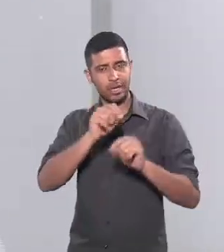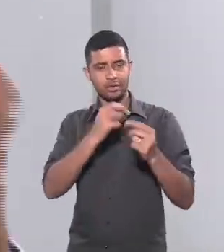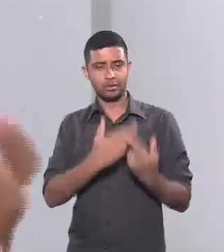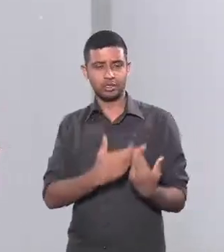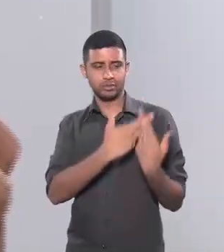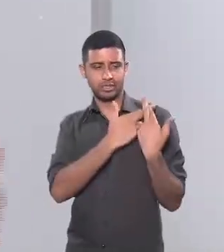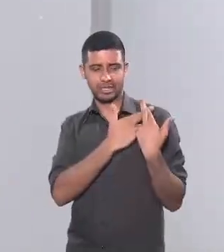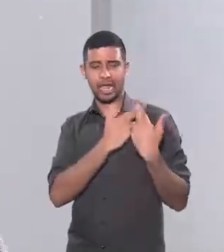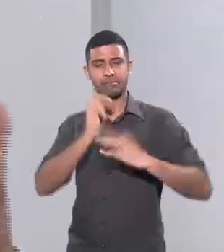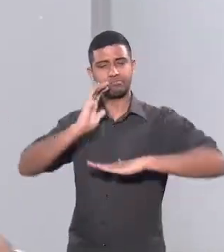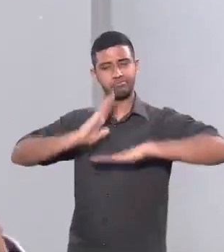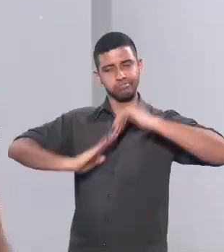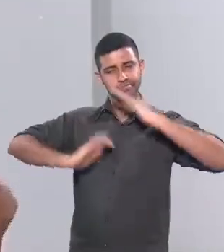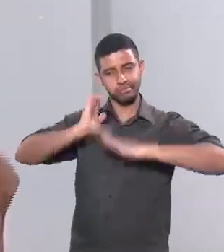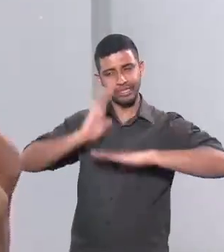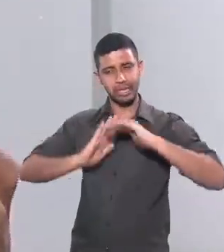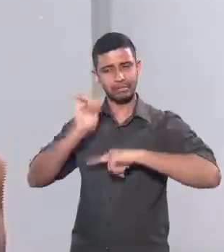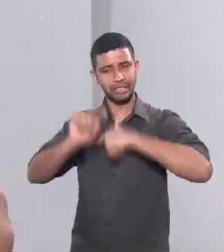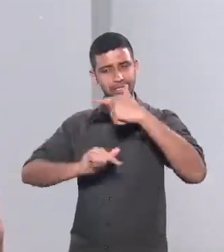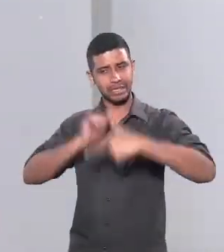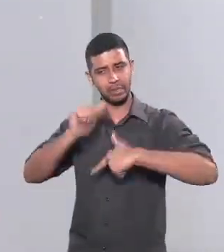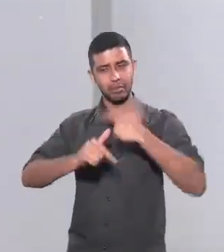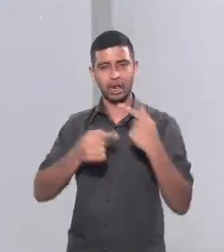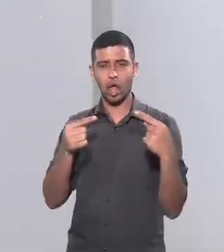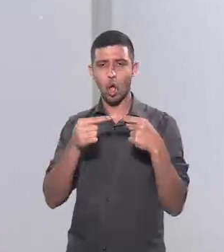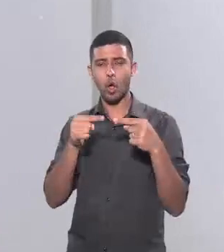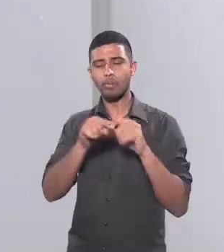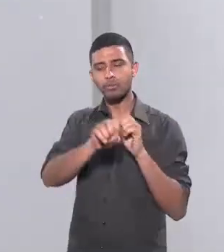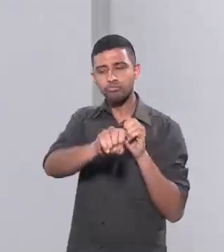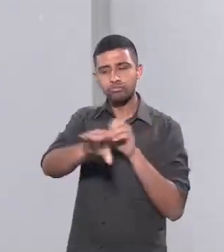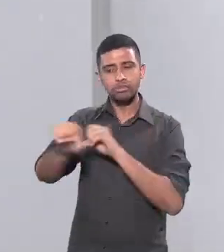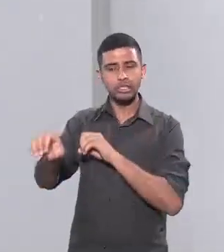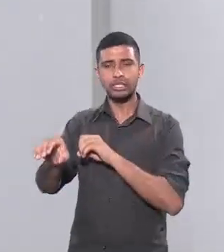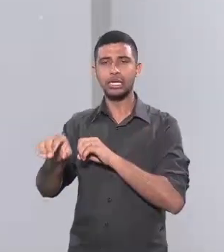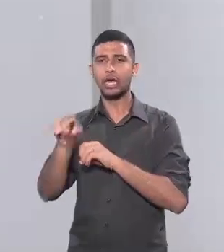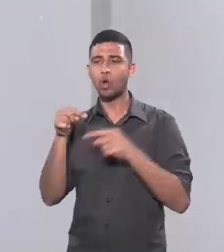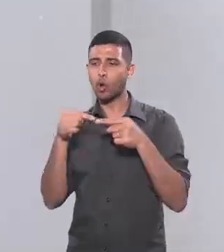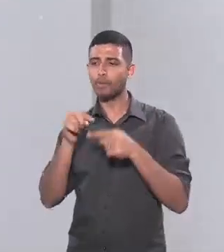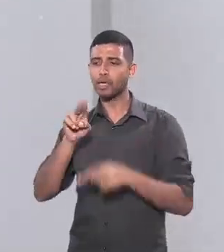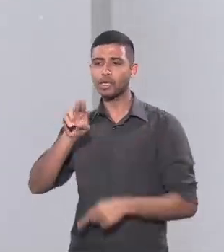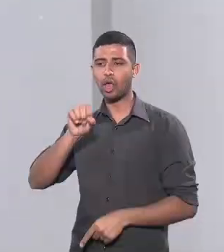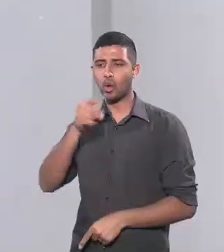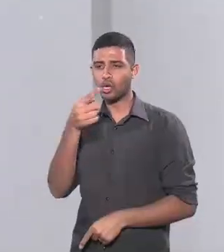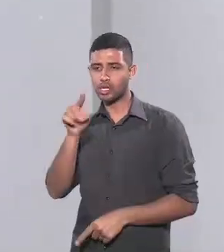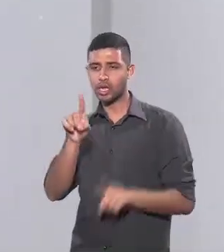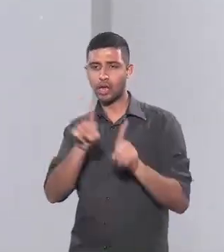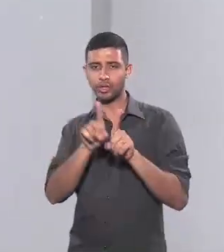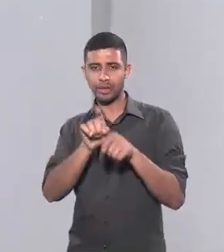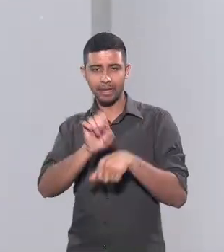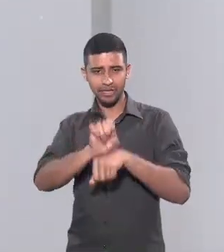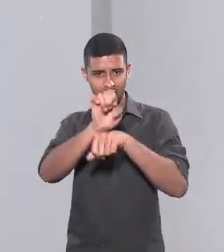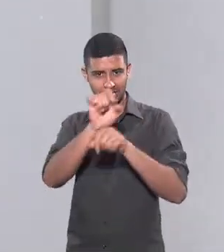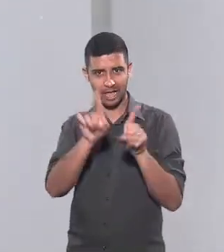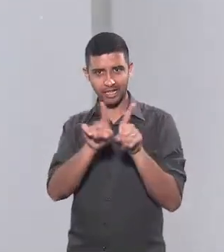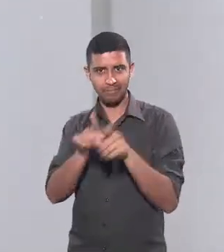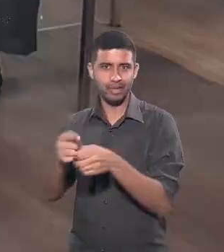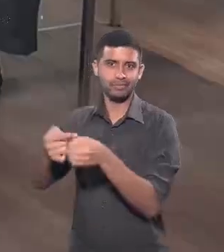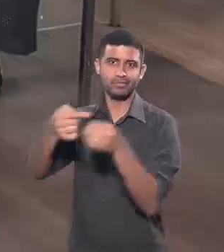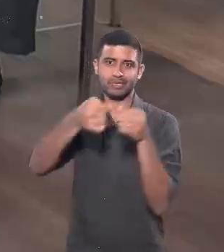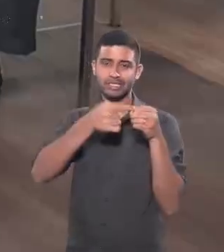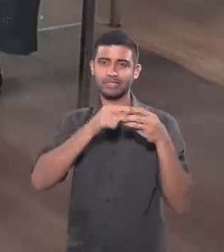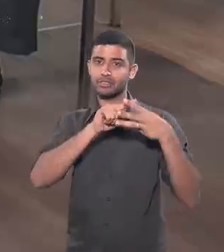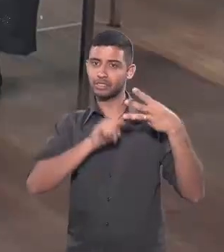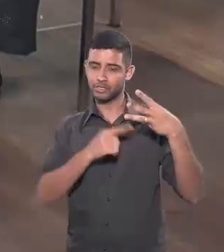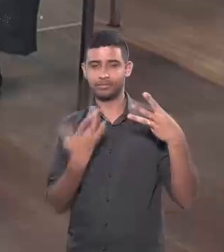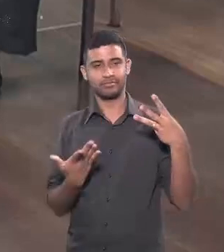a competência para atuação, para legislação em termos de educação é tanto da União, quanto dos estados, quanto dos municípios. Como se a